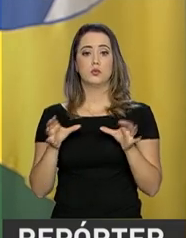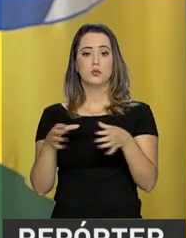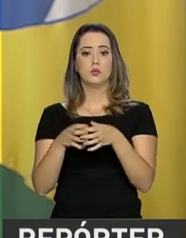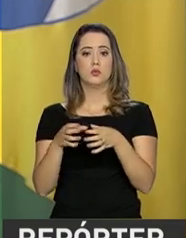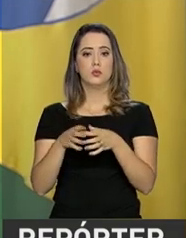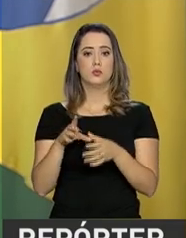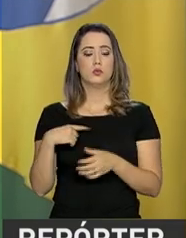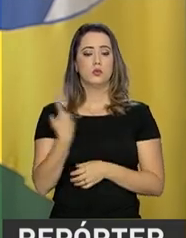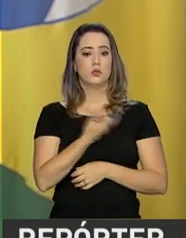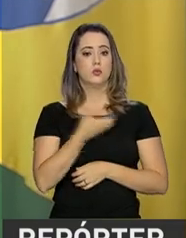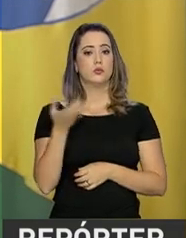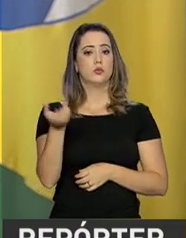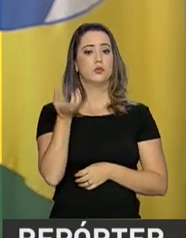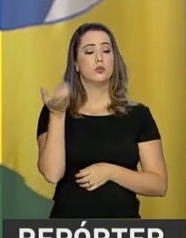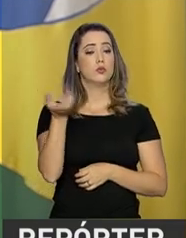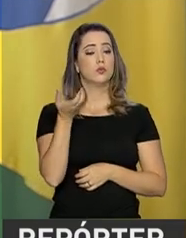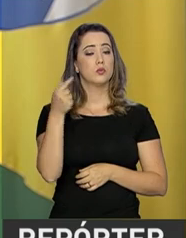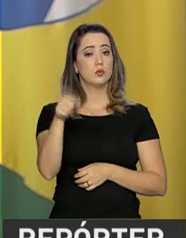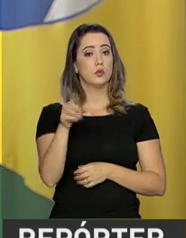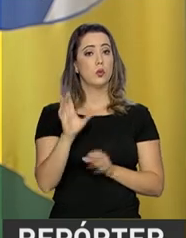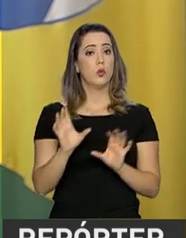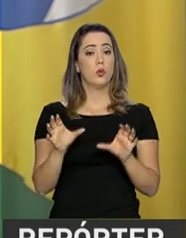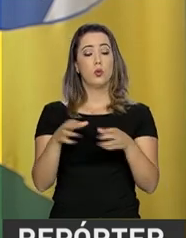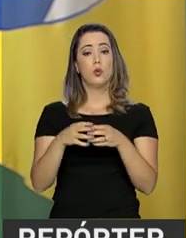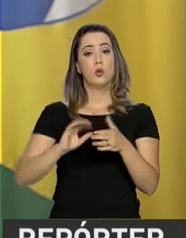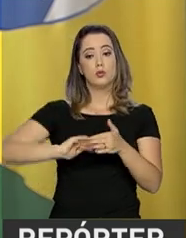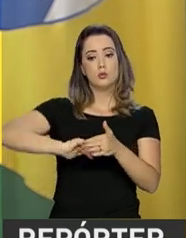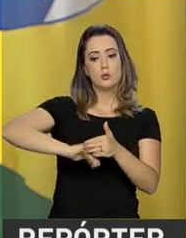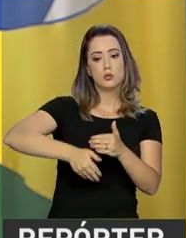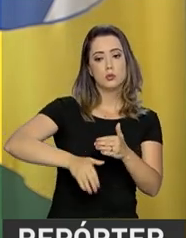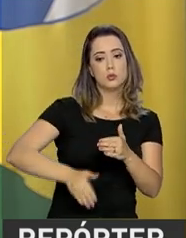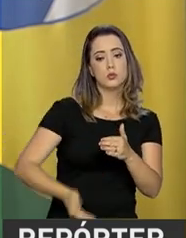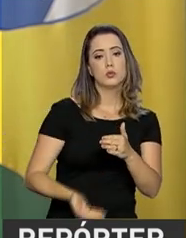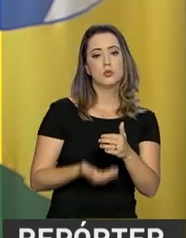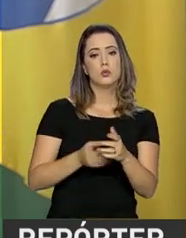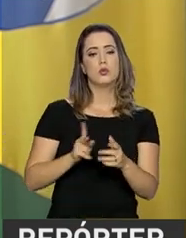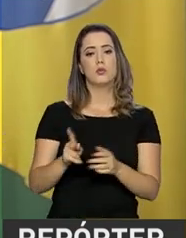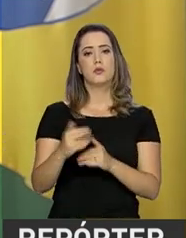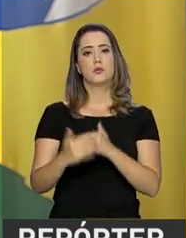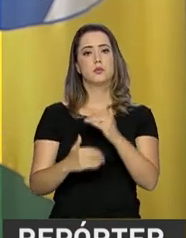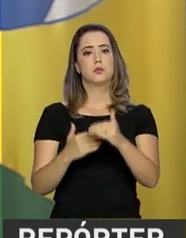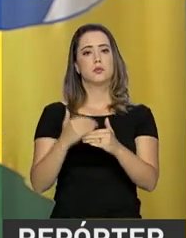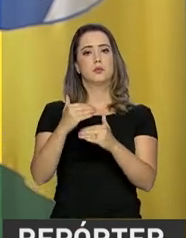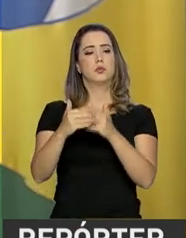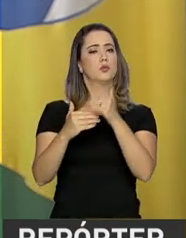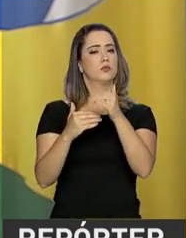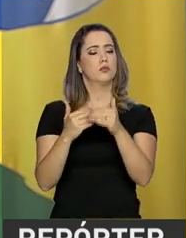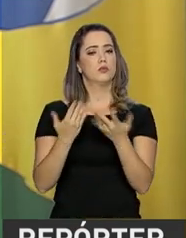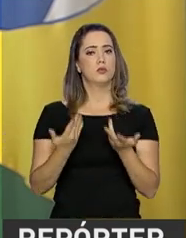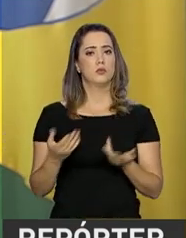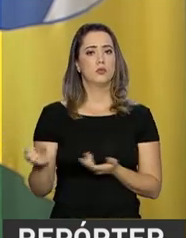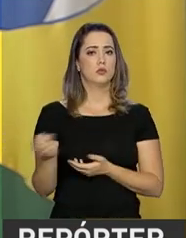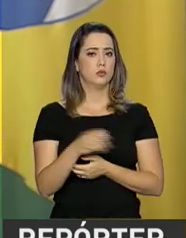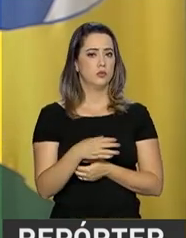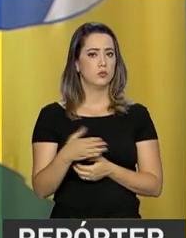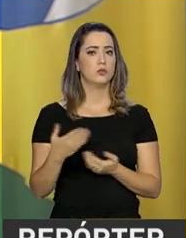eu acho que nós todos queremos uma mineração crescentemente competitiva inovadora